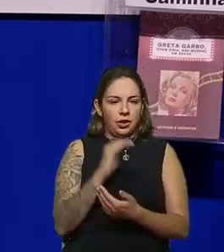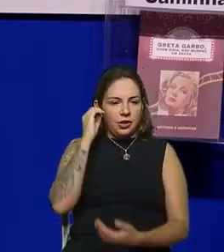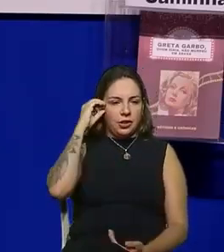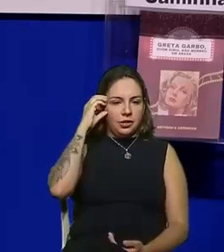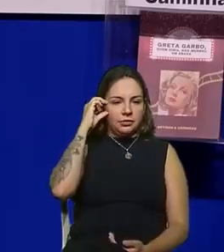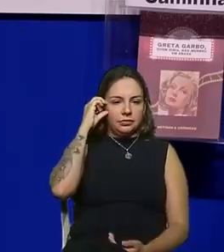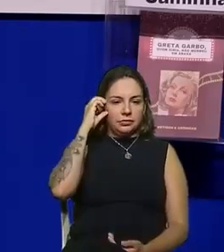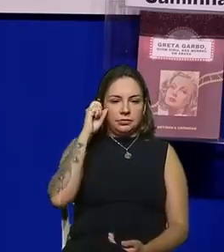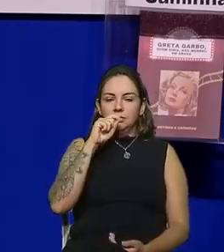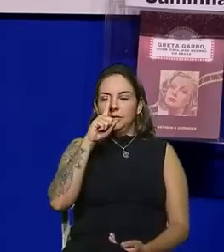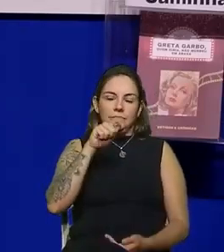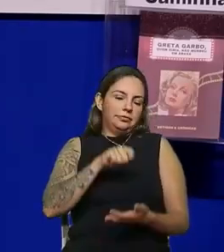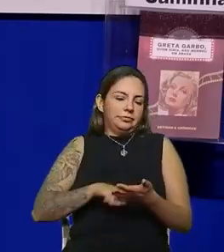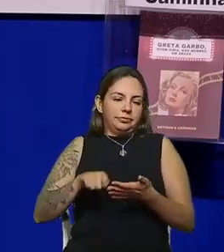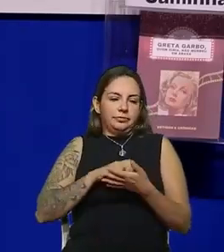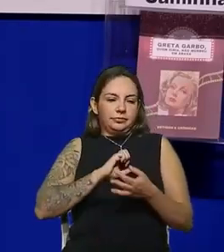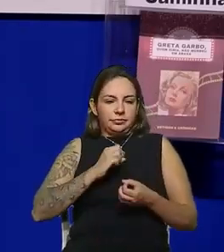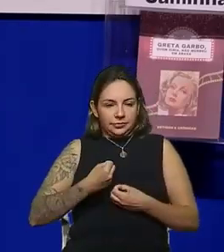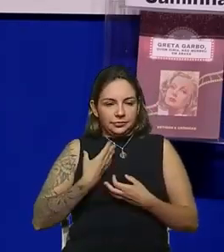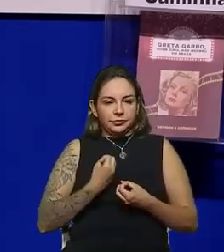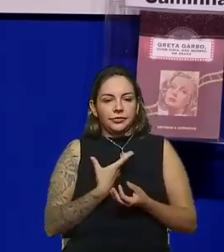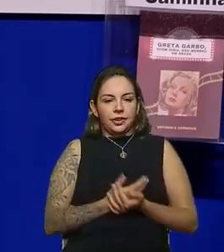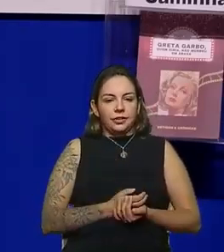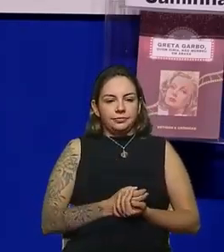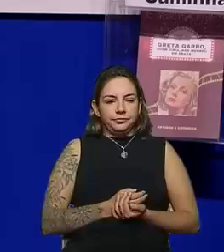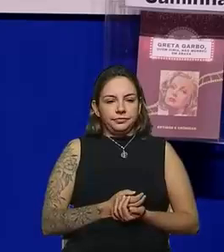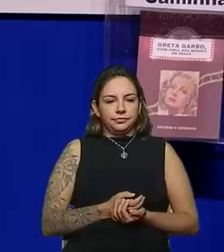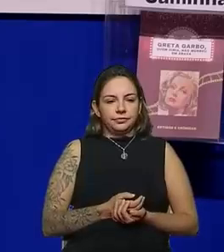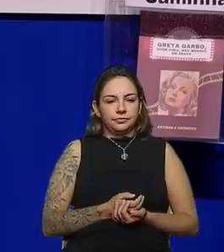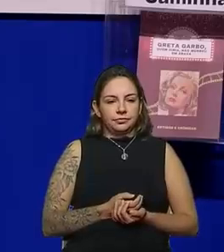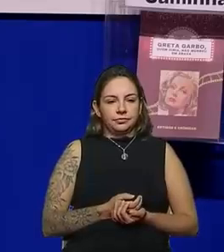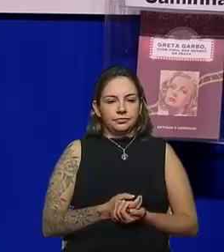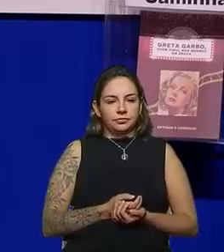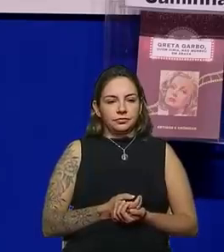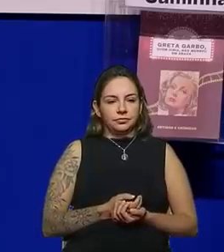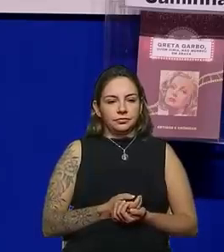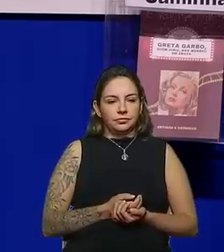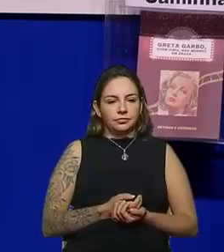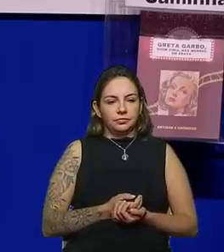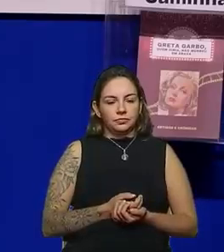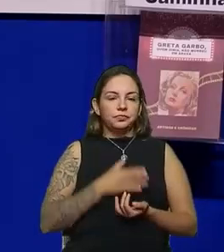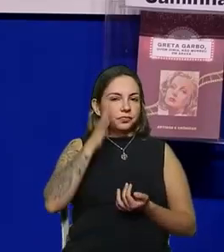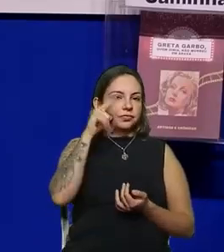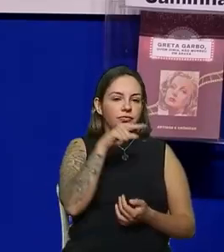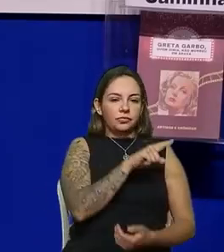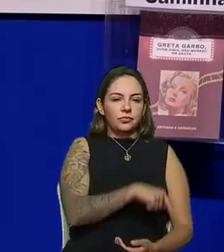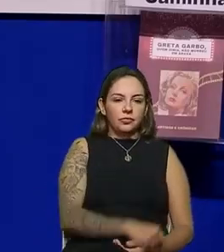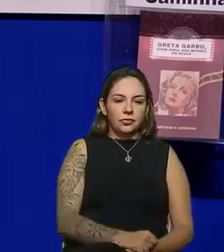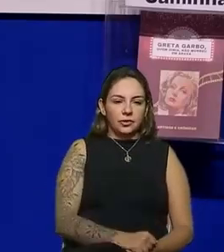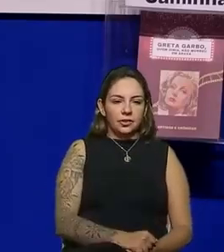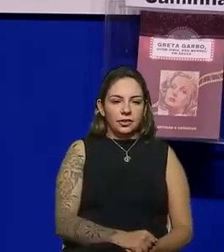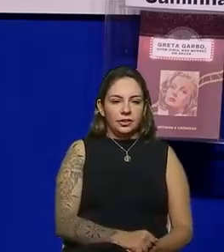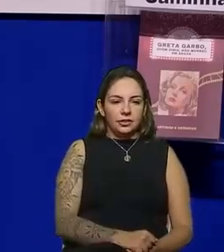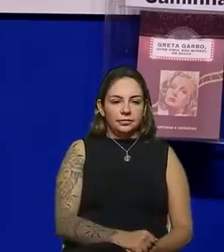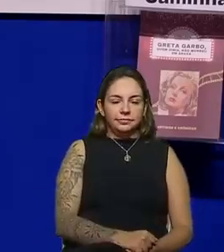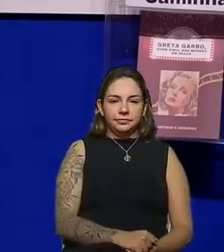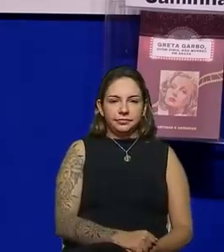metidos a escritores e gostavam de poesia, e achavam assim meio curioso: tu abuelo poeta,